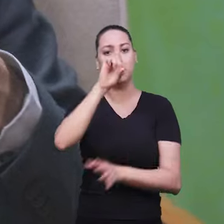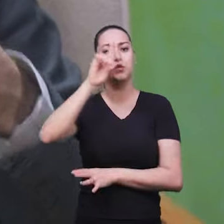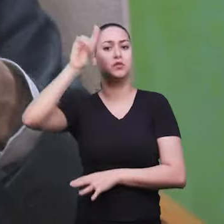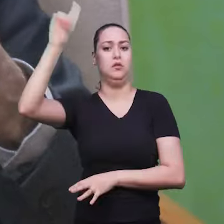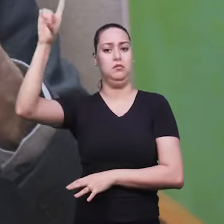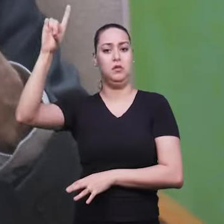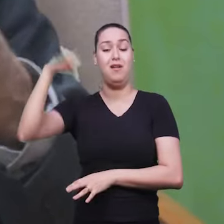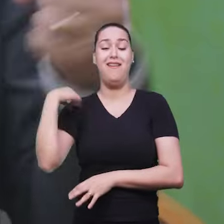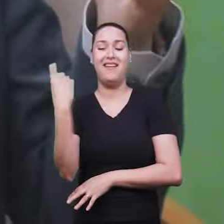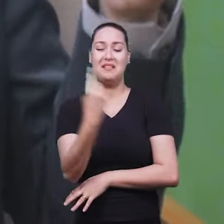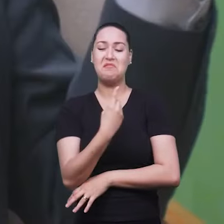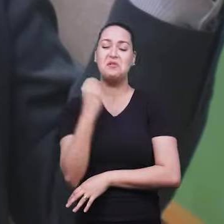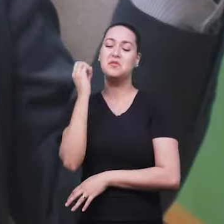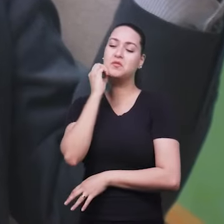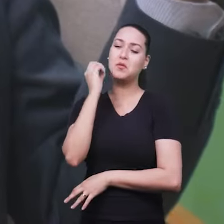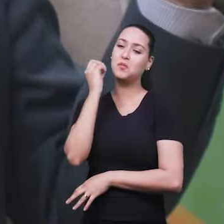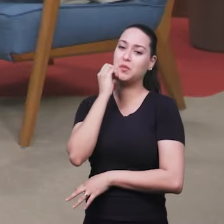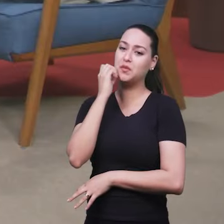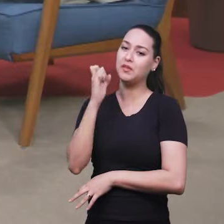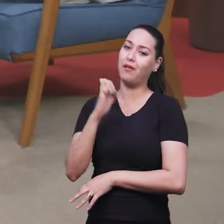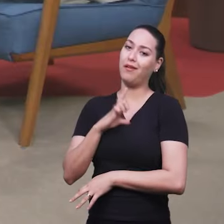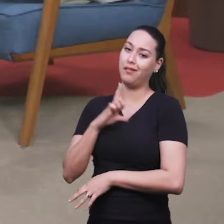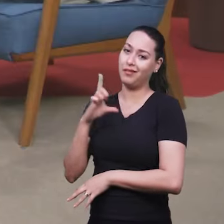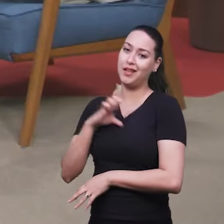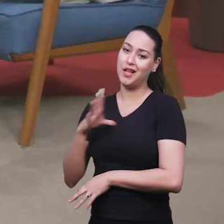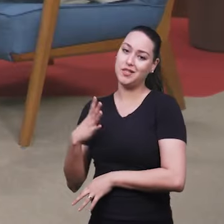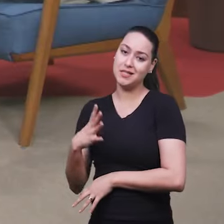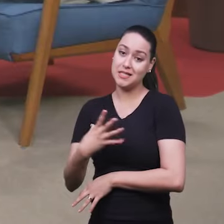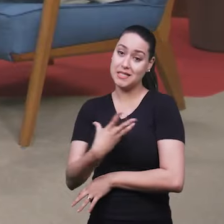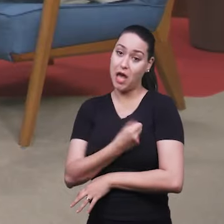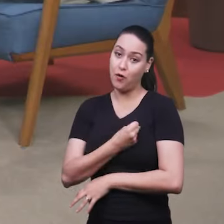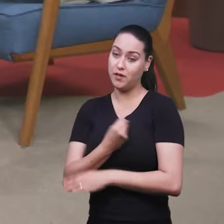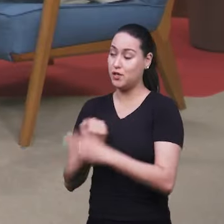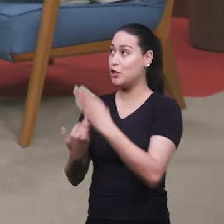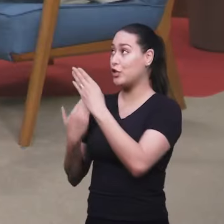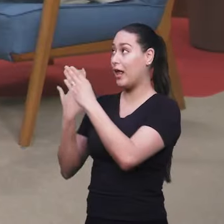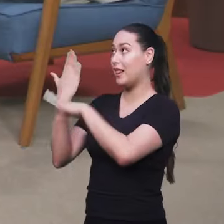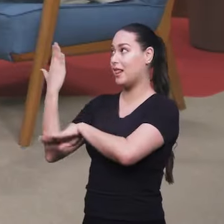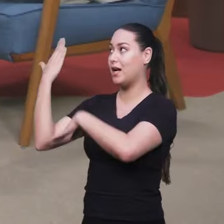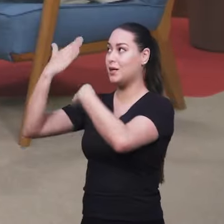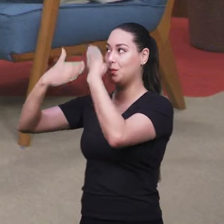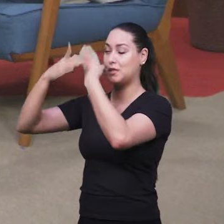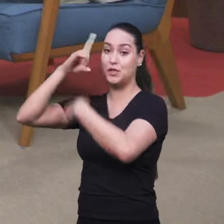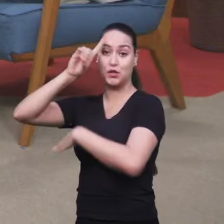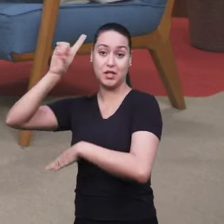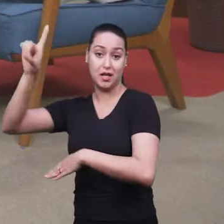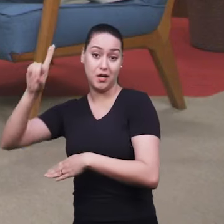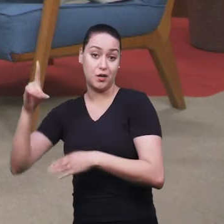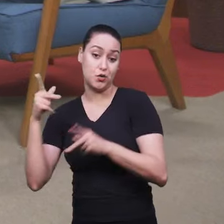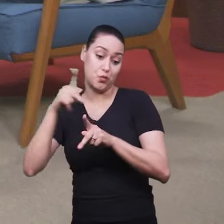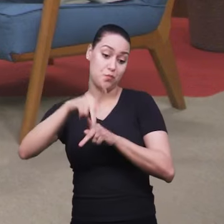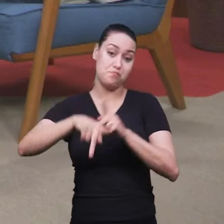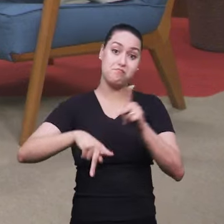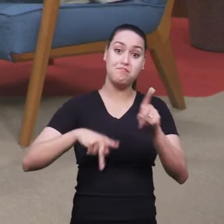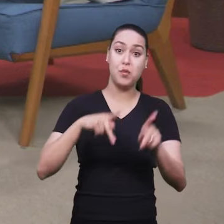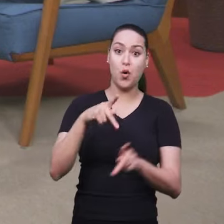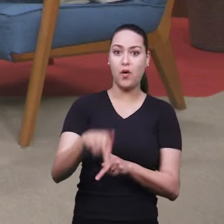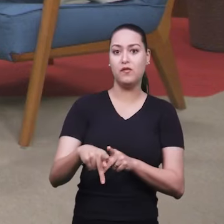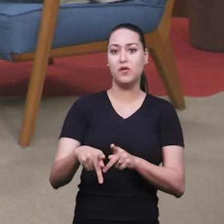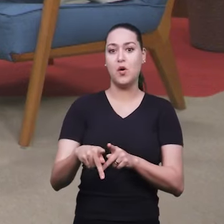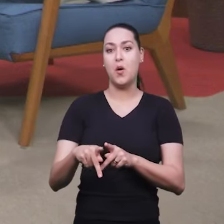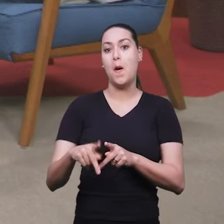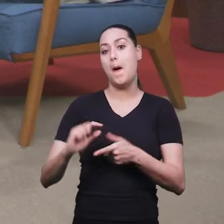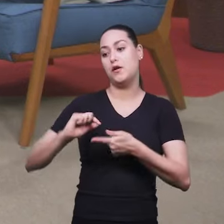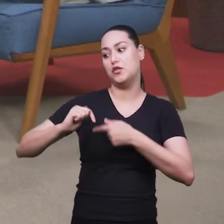essa oportunidade. Você agora pode-se fazer parte de um povo escolhido, uma